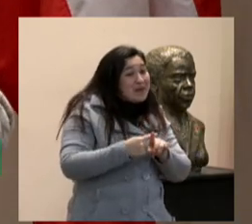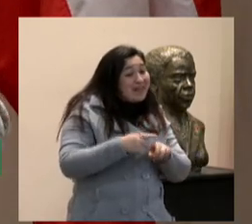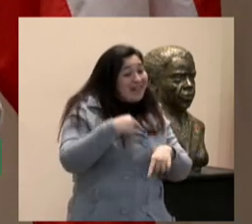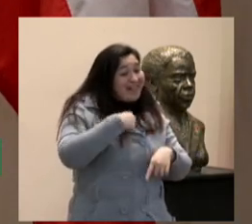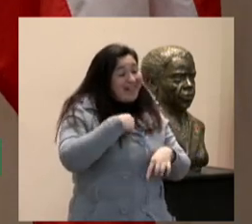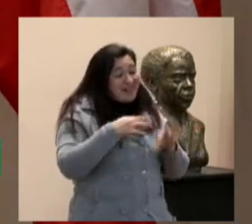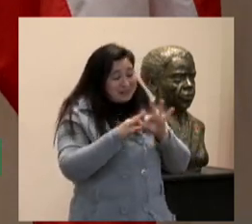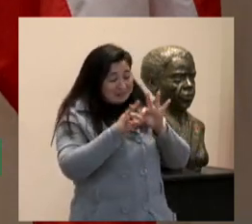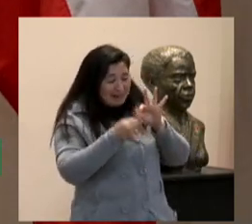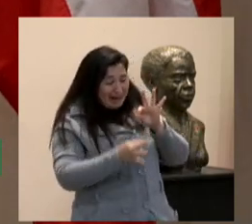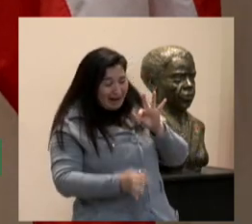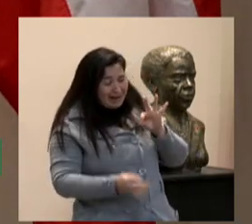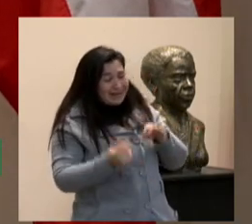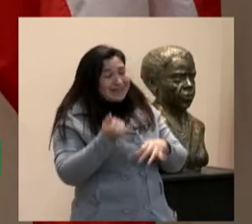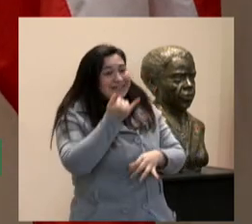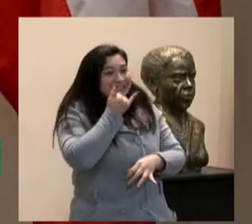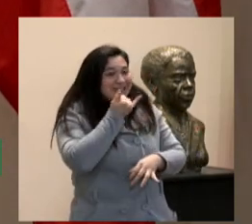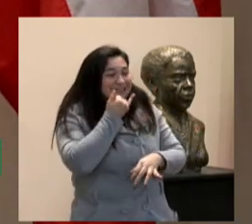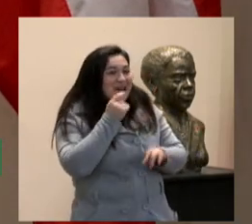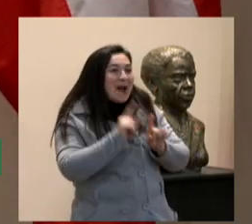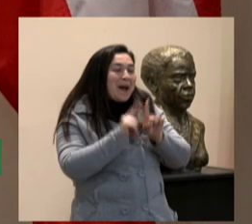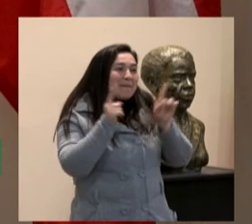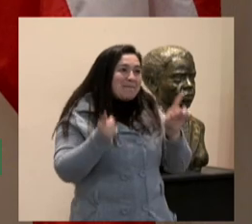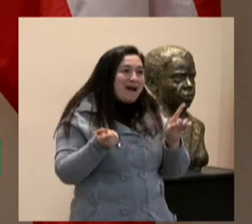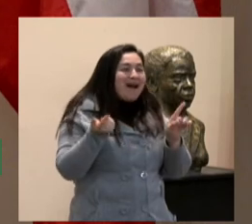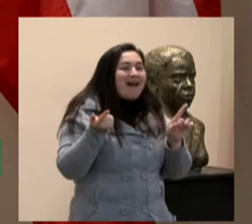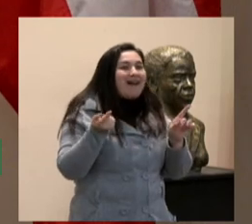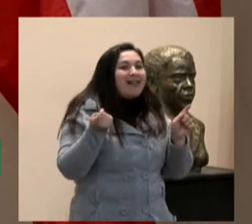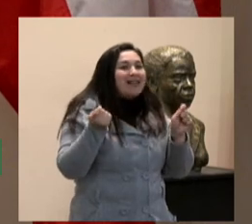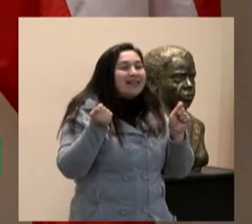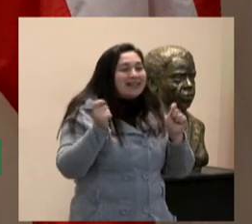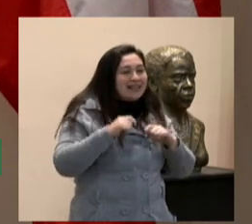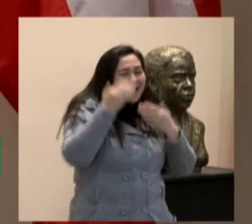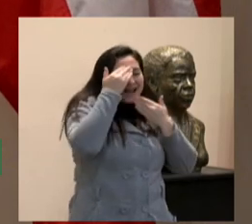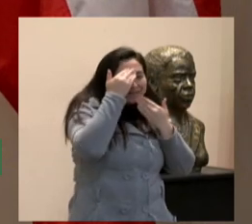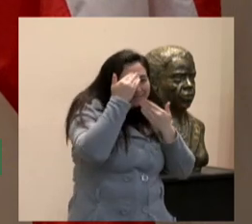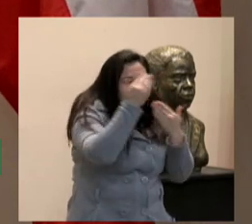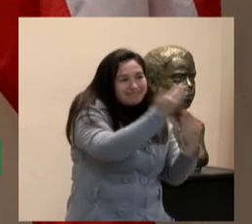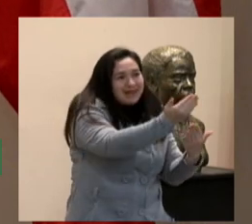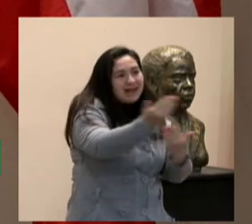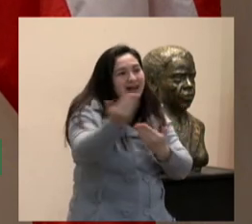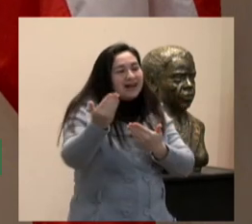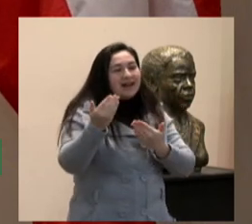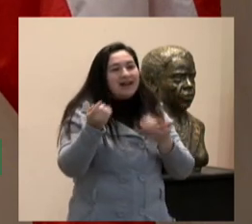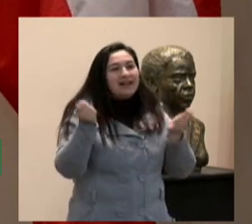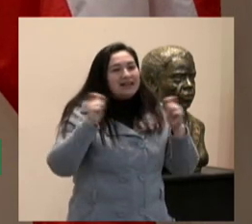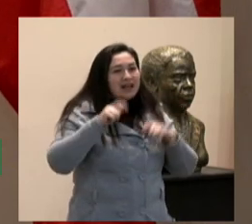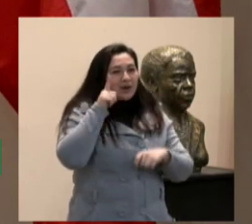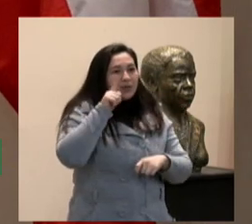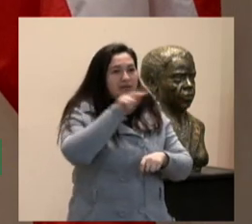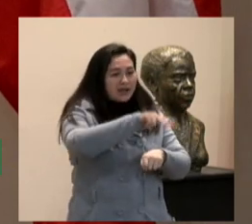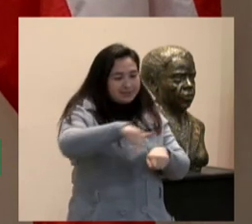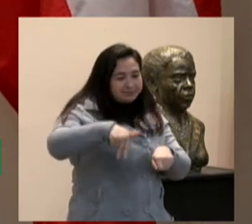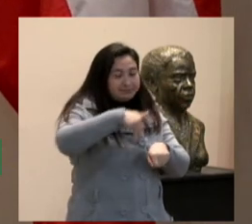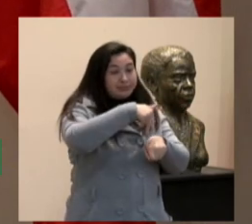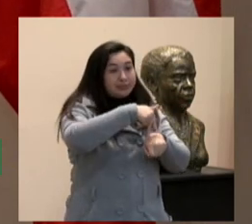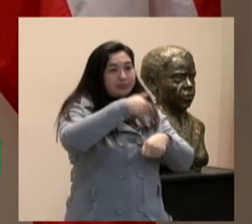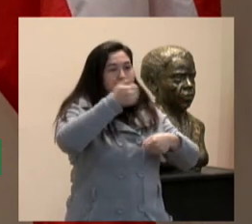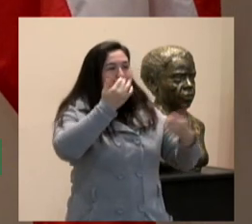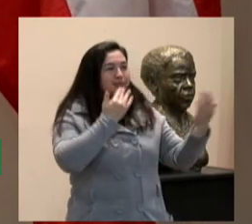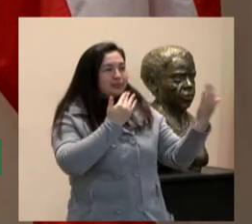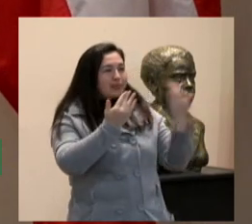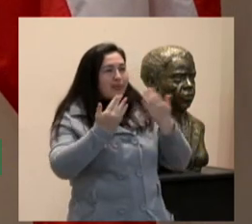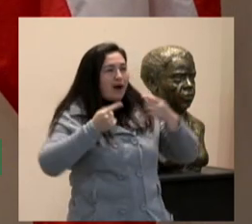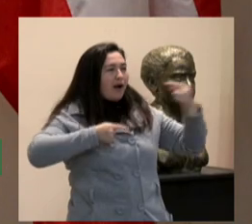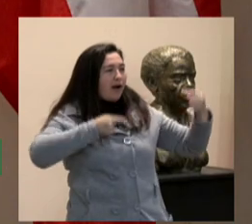o tempo de fala. Mais uma vez, muitíssimo obrigada por essa oportunidade de estar aqui debatendo tudo isso com